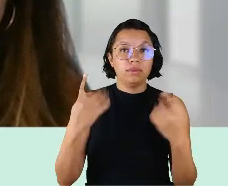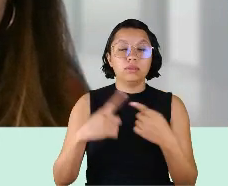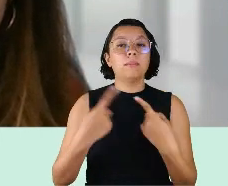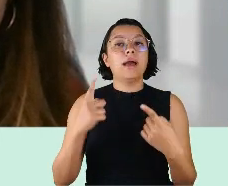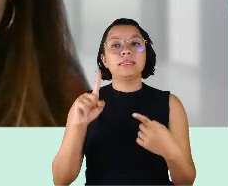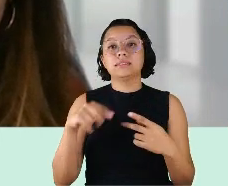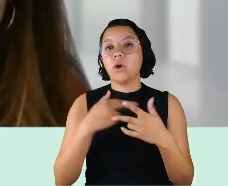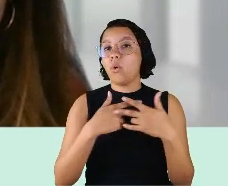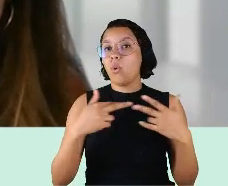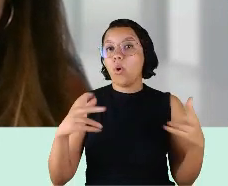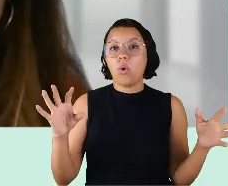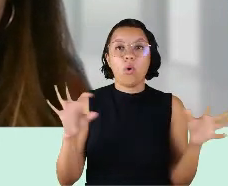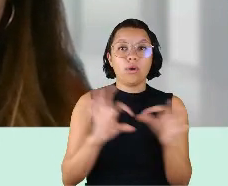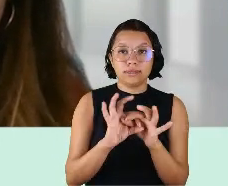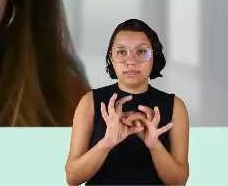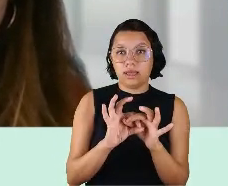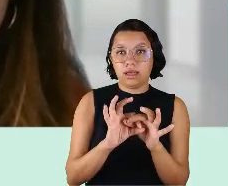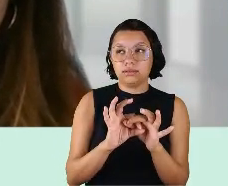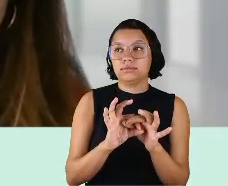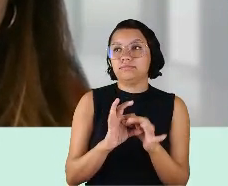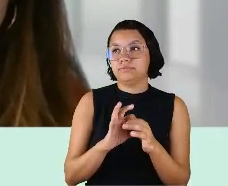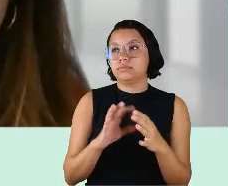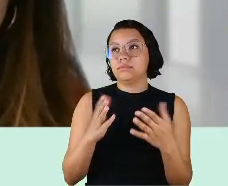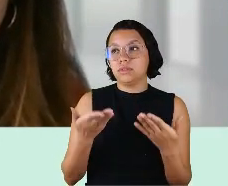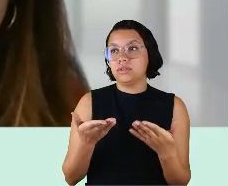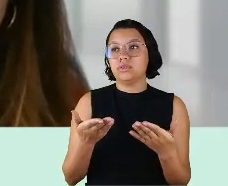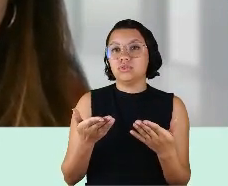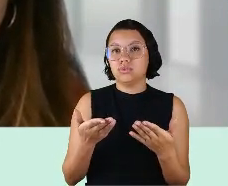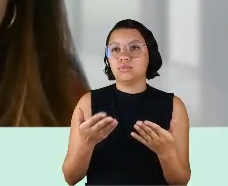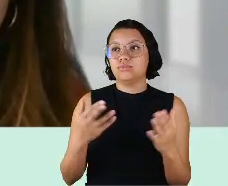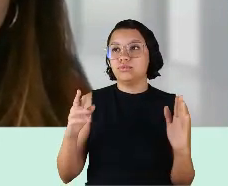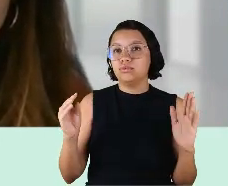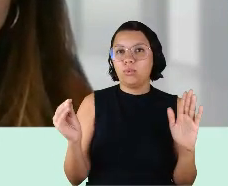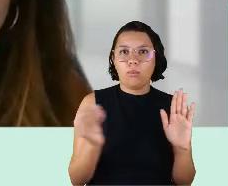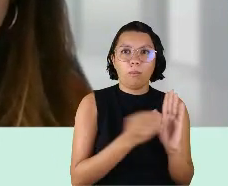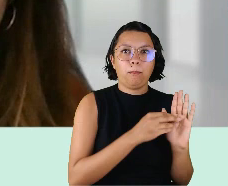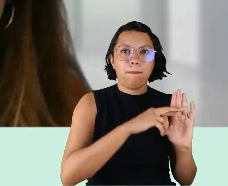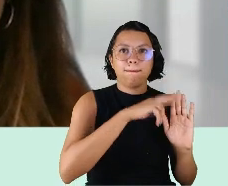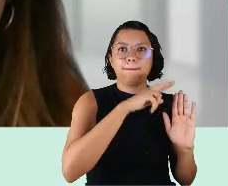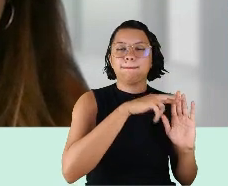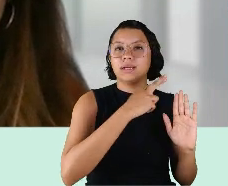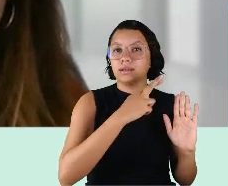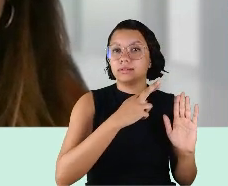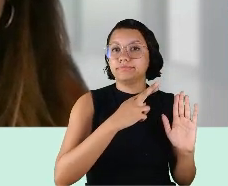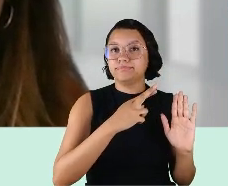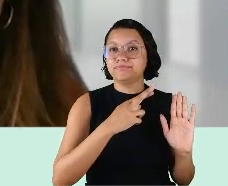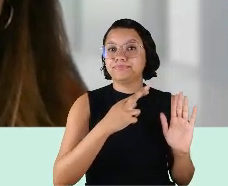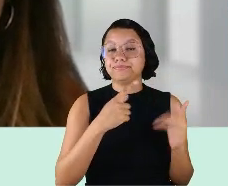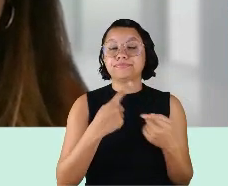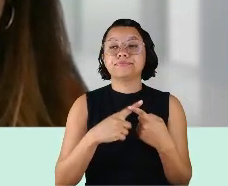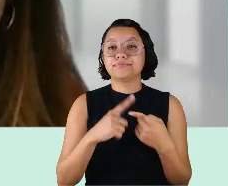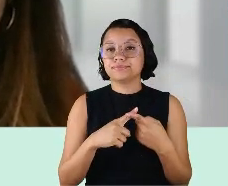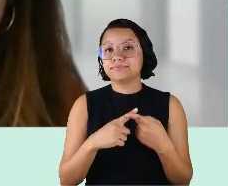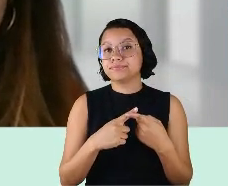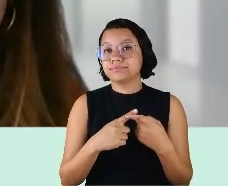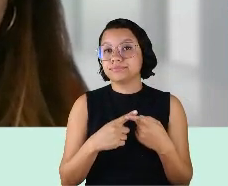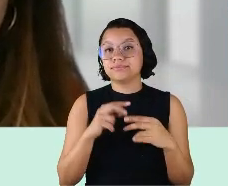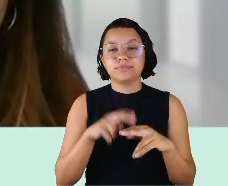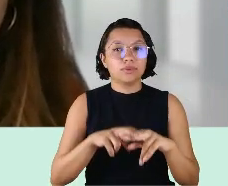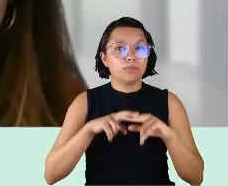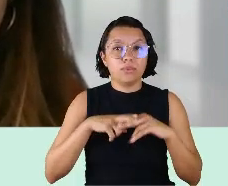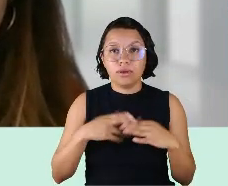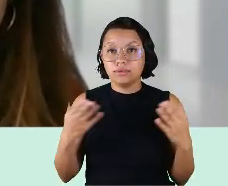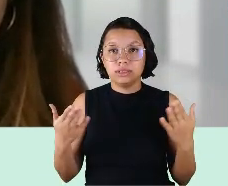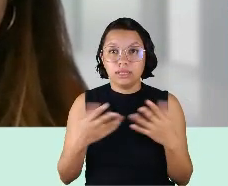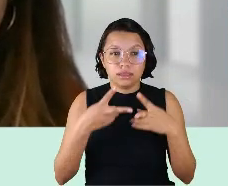evento, porém, são coisas que estão ligadas. E isto foi parar na nossa resolução justamente por